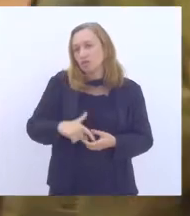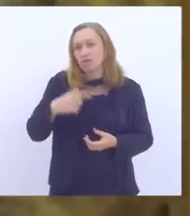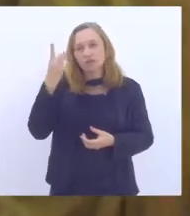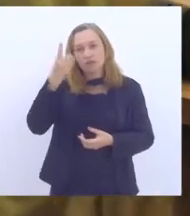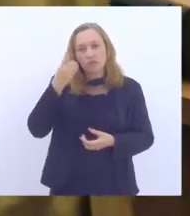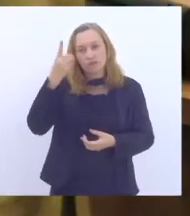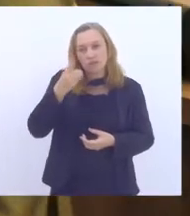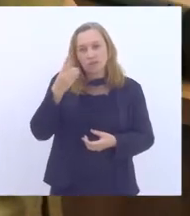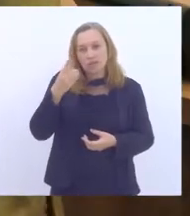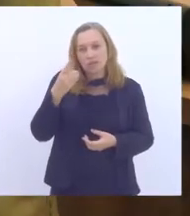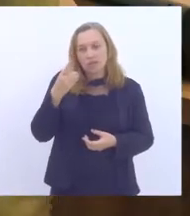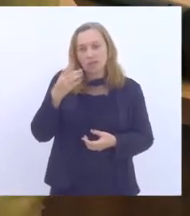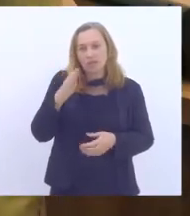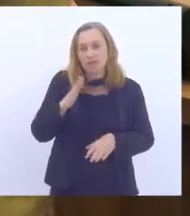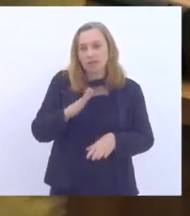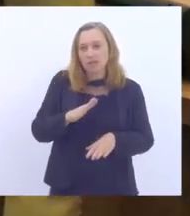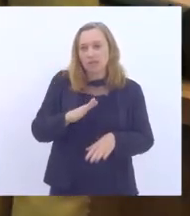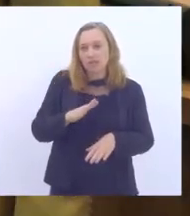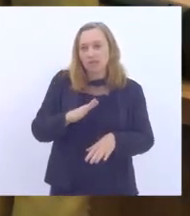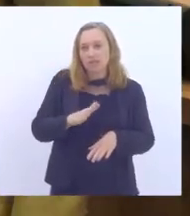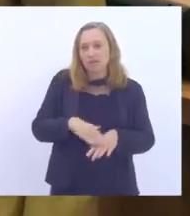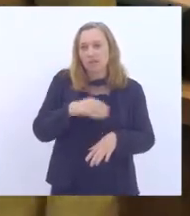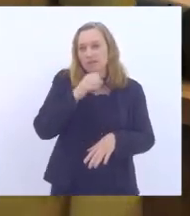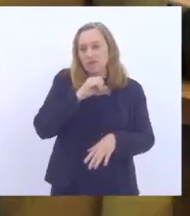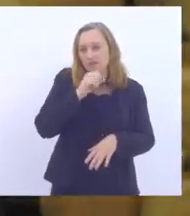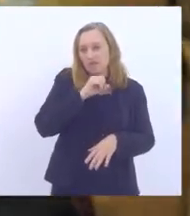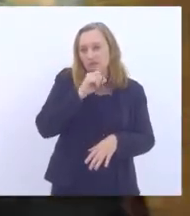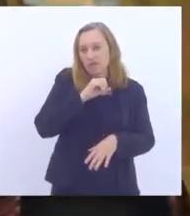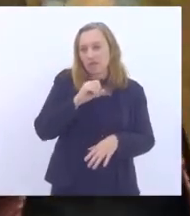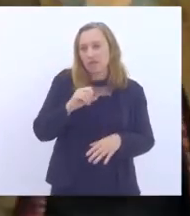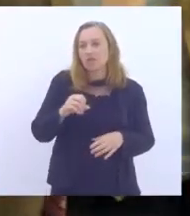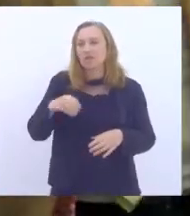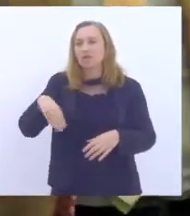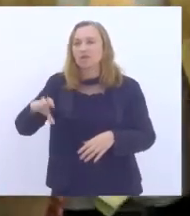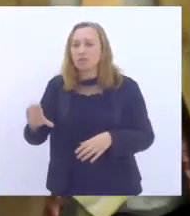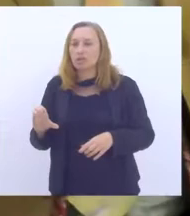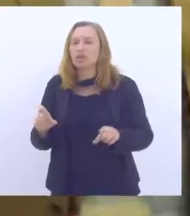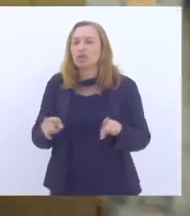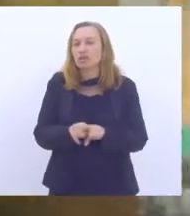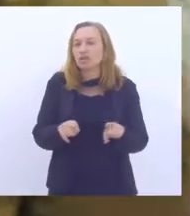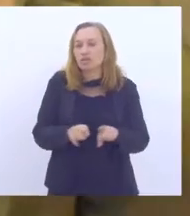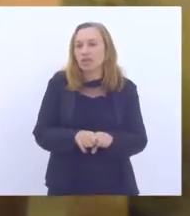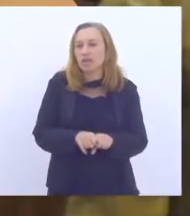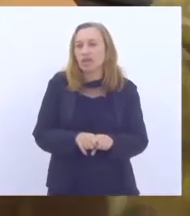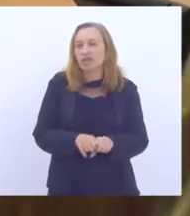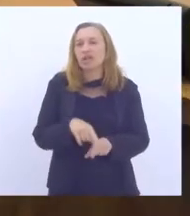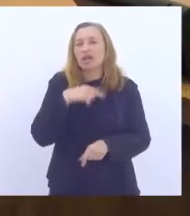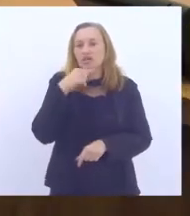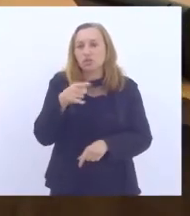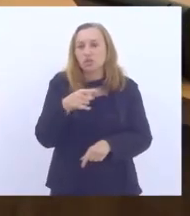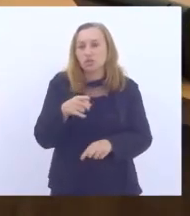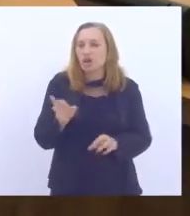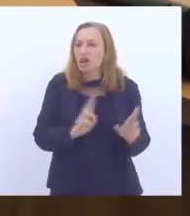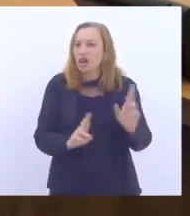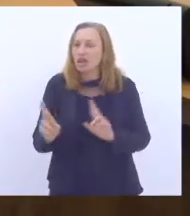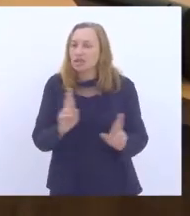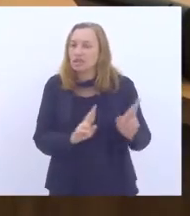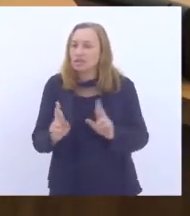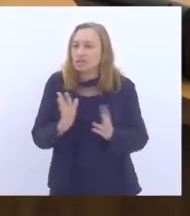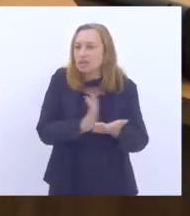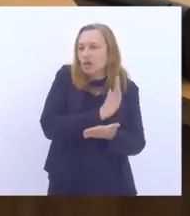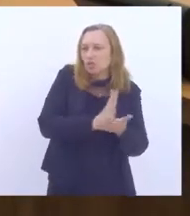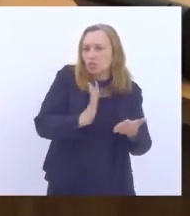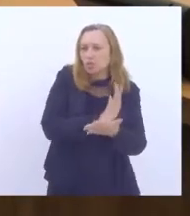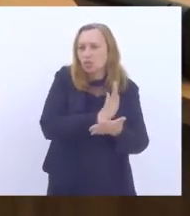deputado com mais mandato aqui nessa casa eu já vi diversos momentos e o link várias vezes que na dúvida em relação a